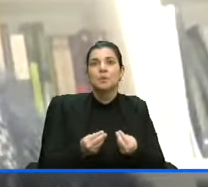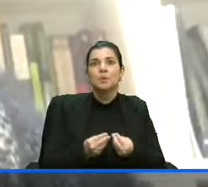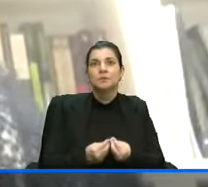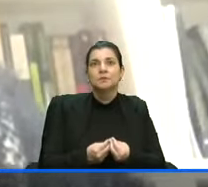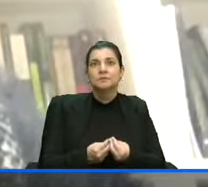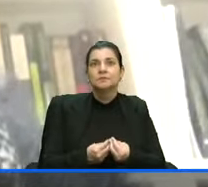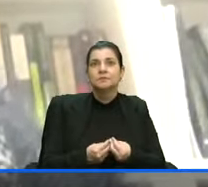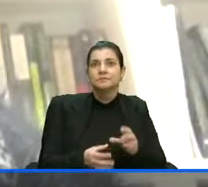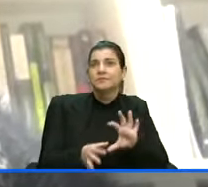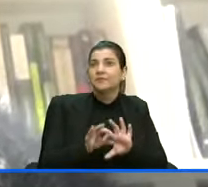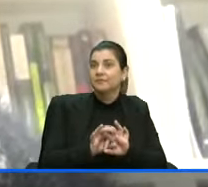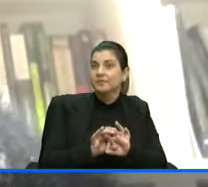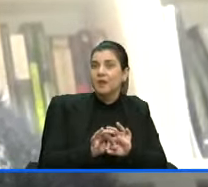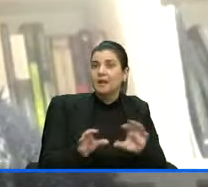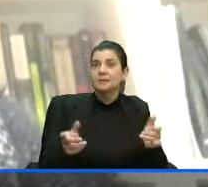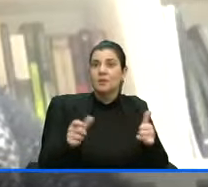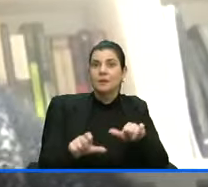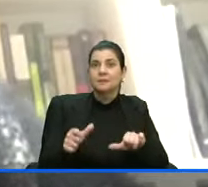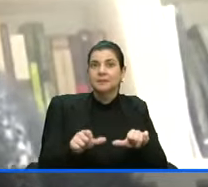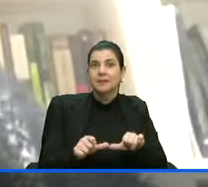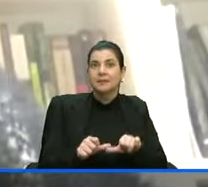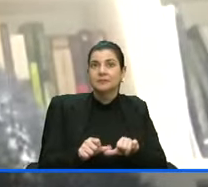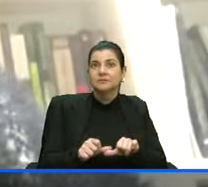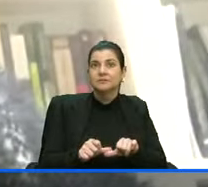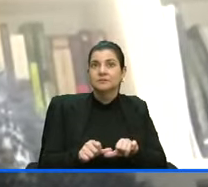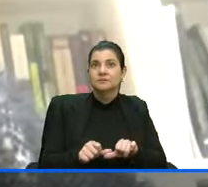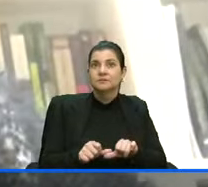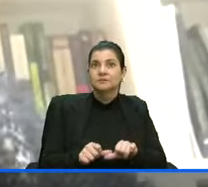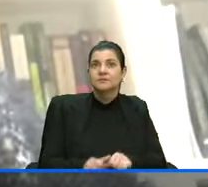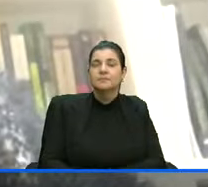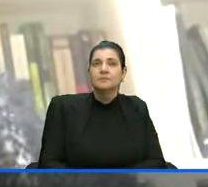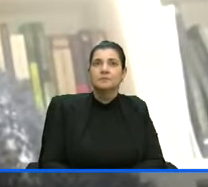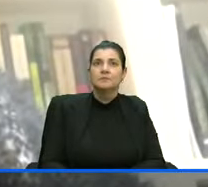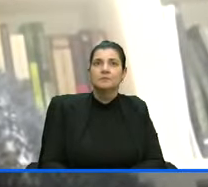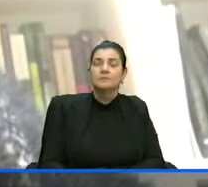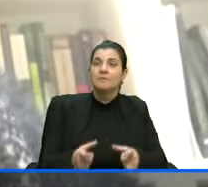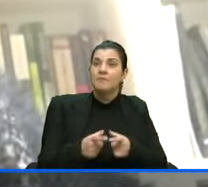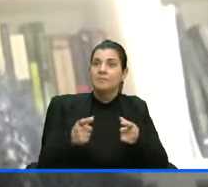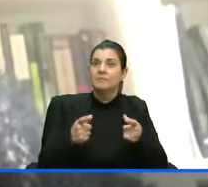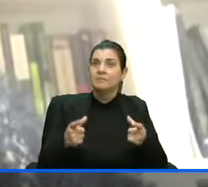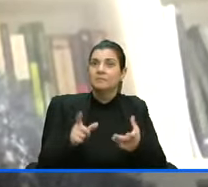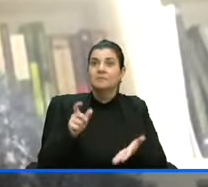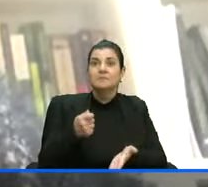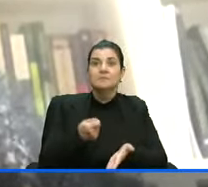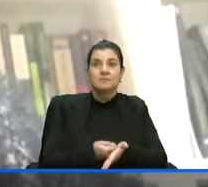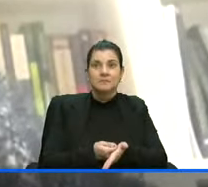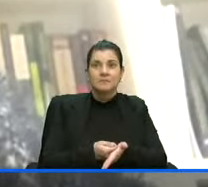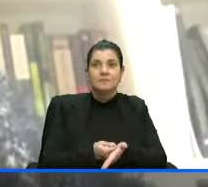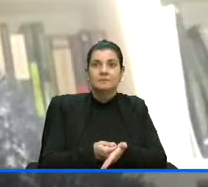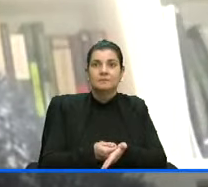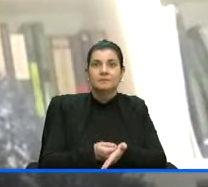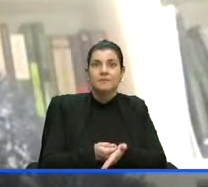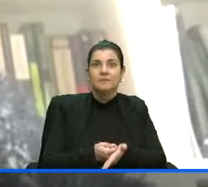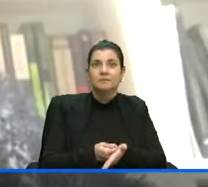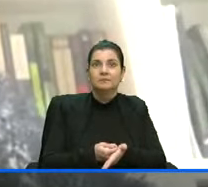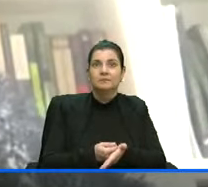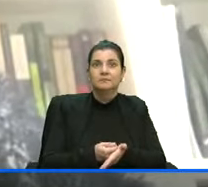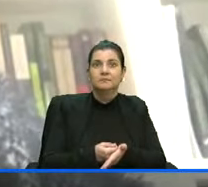está vinculada à qualidade, é a ampliação da obrigatoriedade